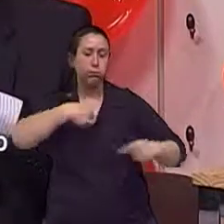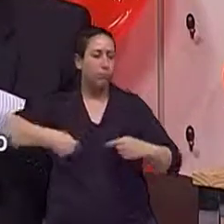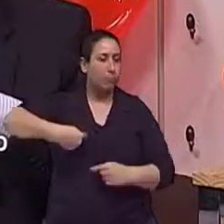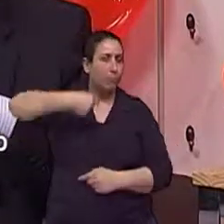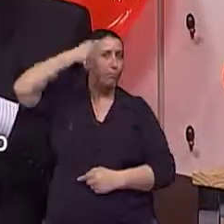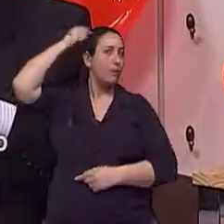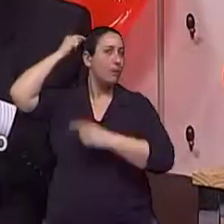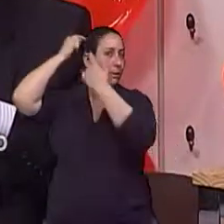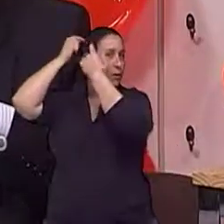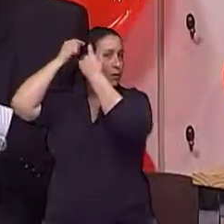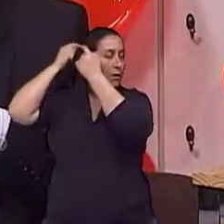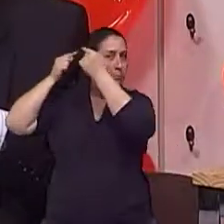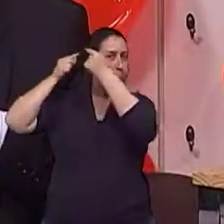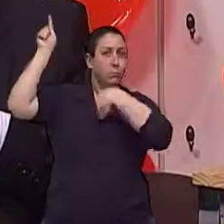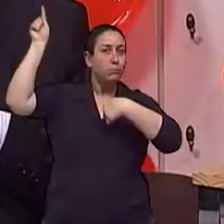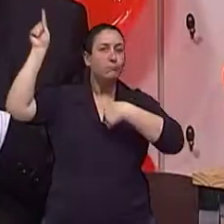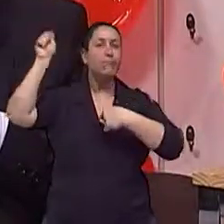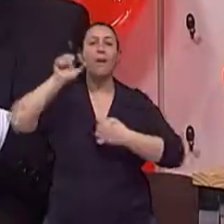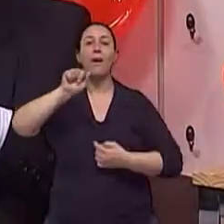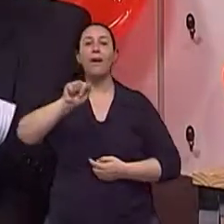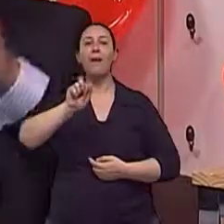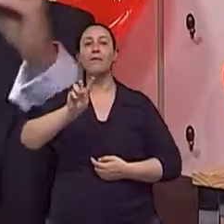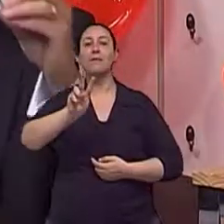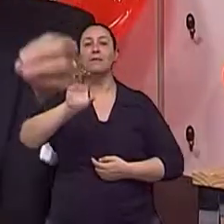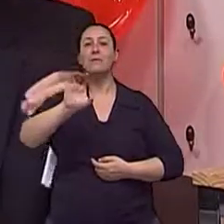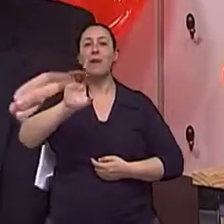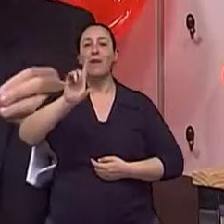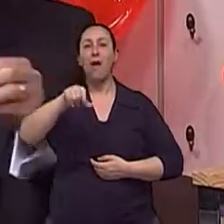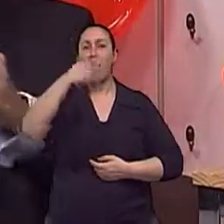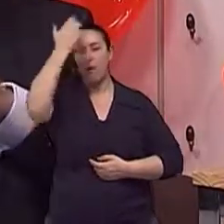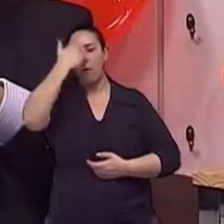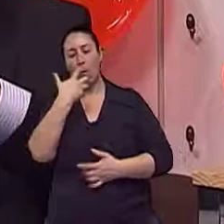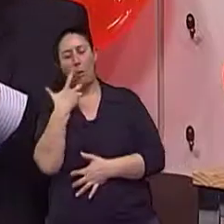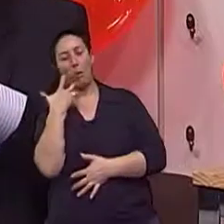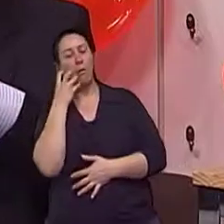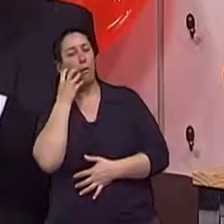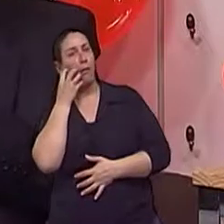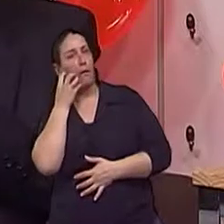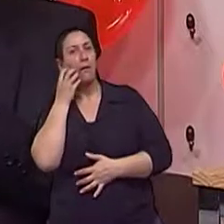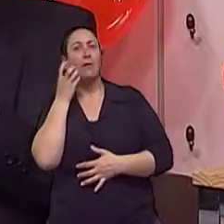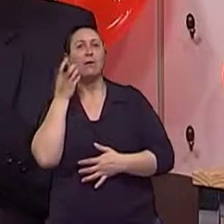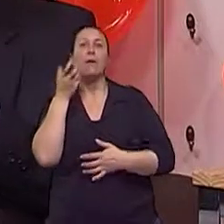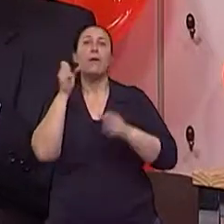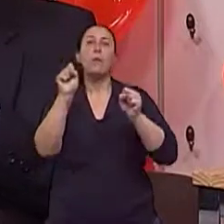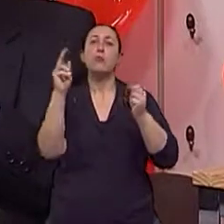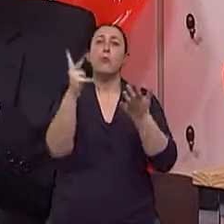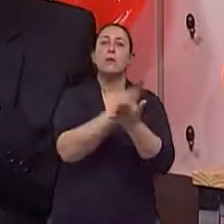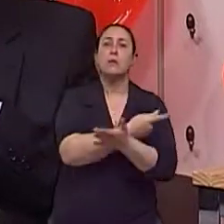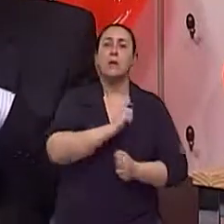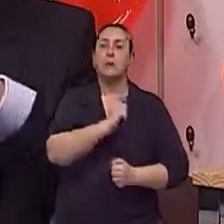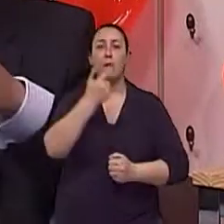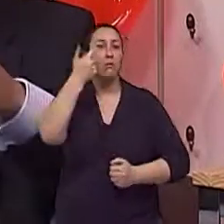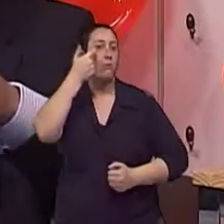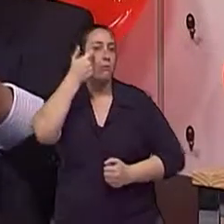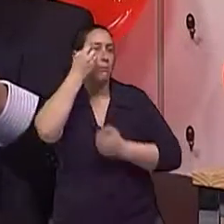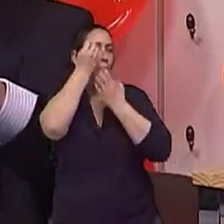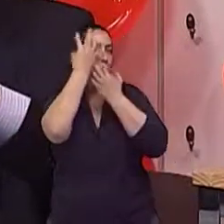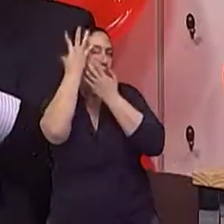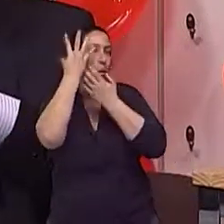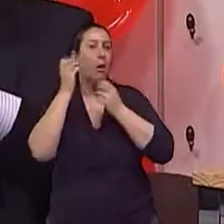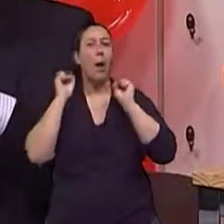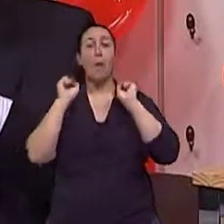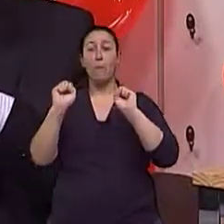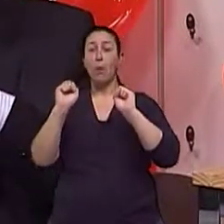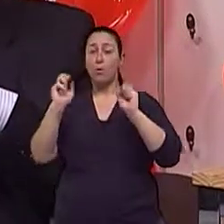vai fazer com que ocorra alterações no coração no rim no olho né hoje assim